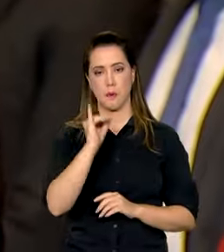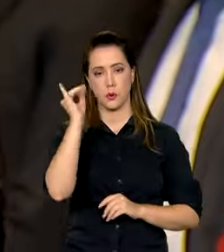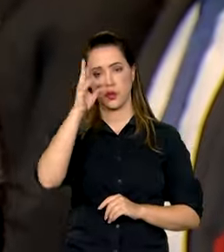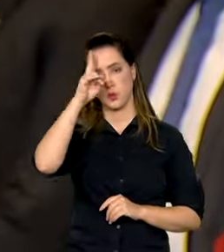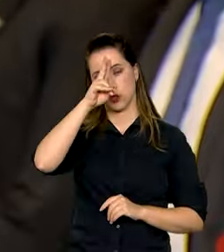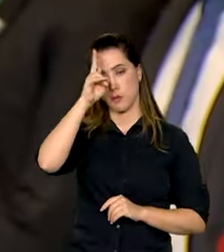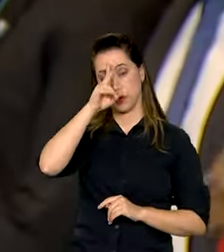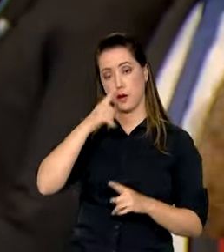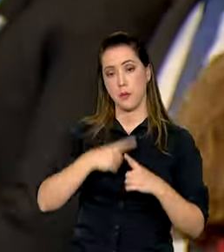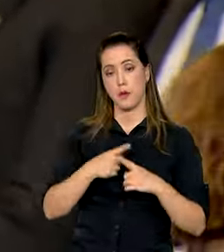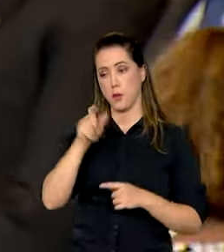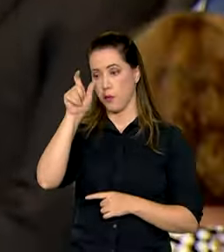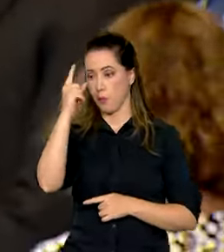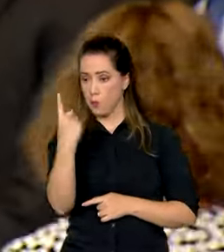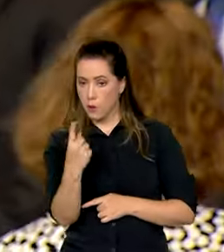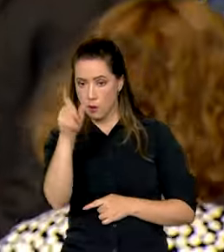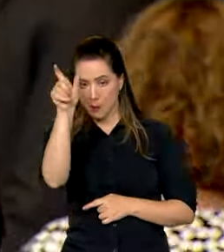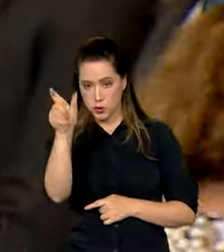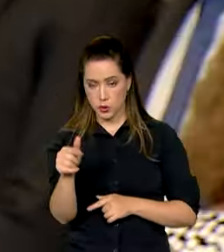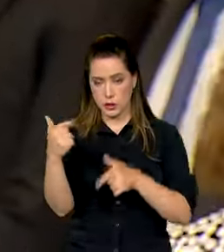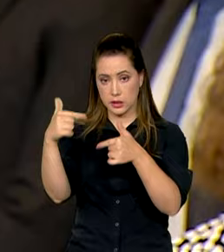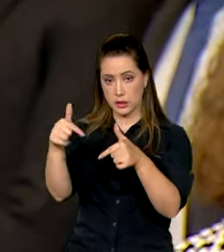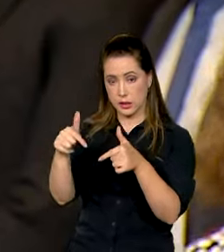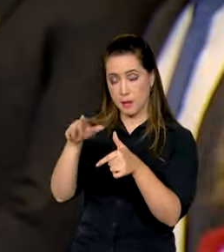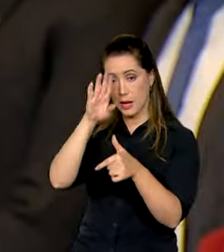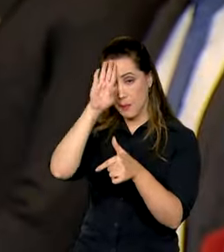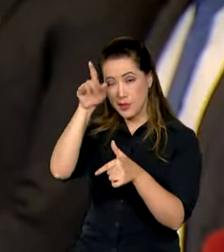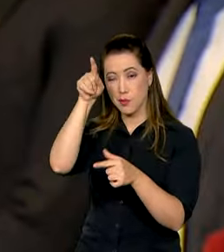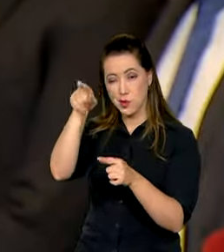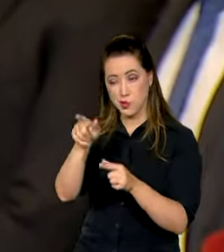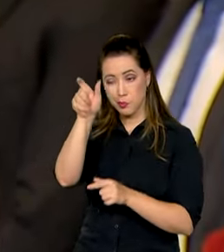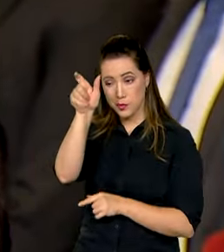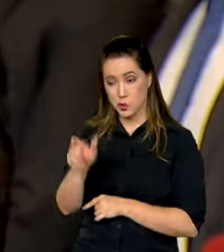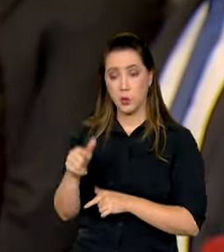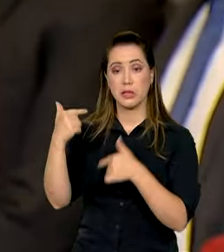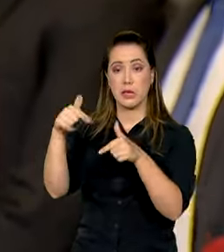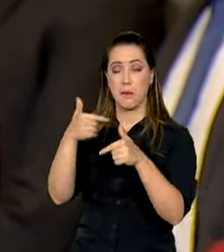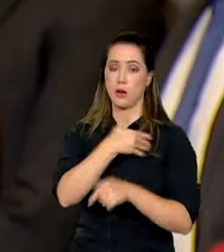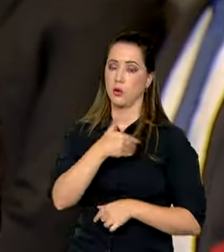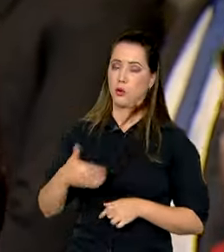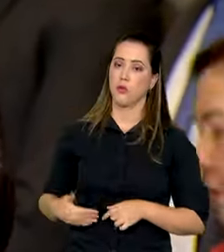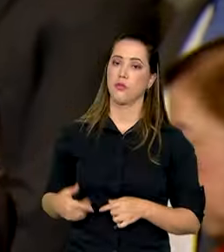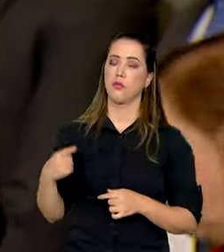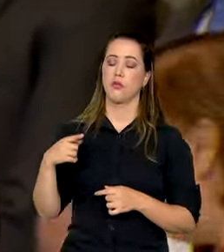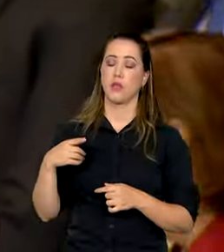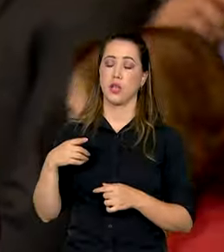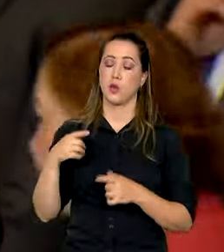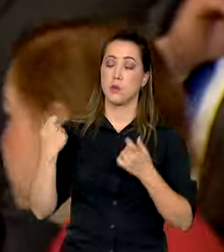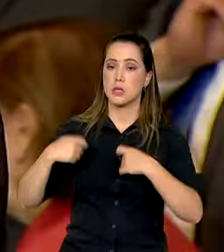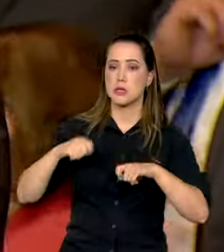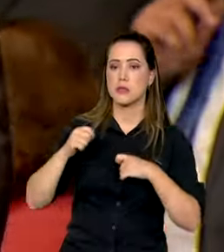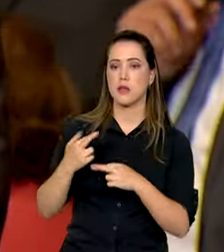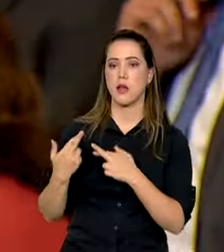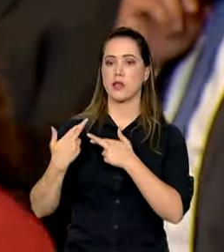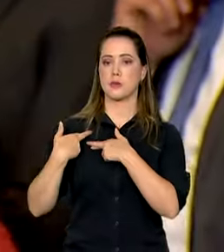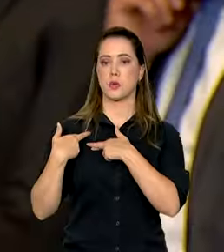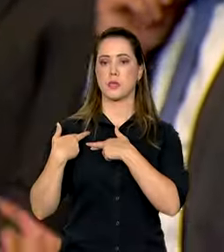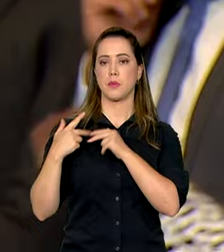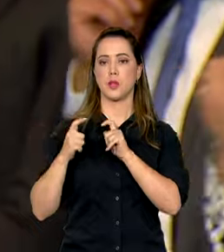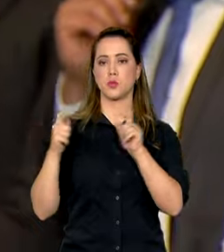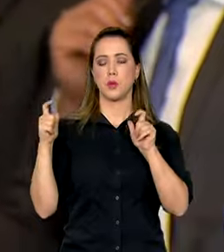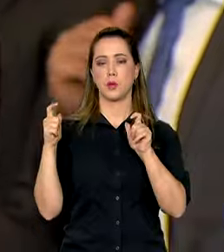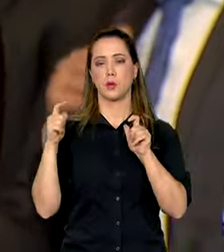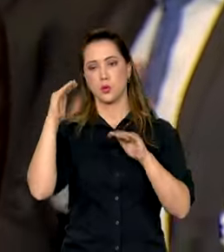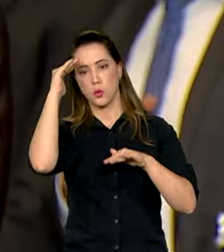lembrar. Até porque um servidor público, principalmente por ser servidor público, tem um dever maior do que todos eles de